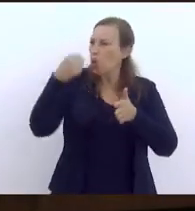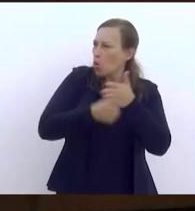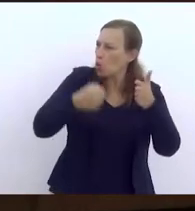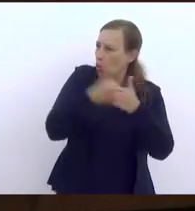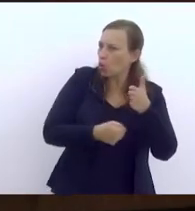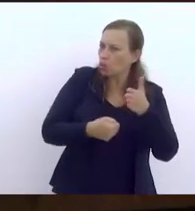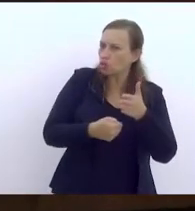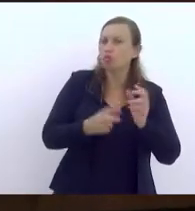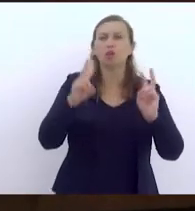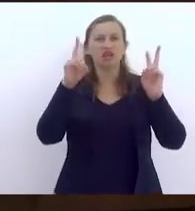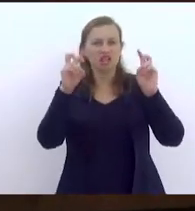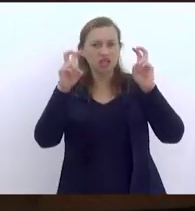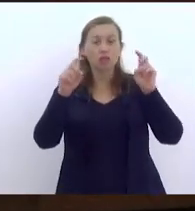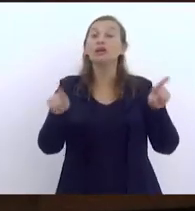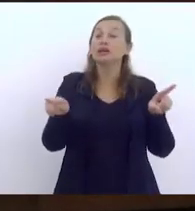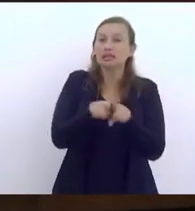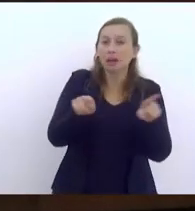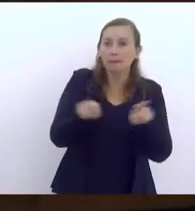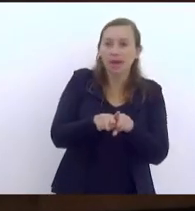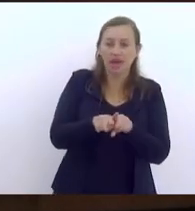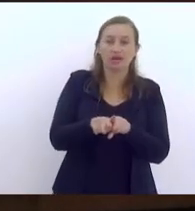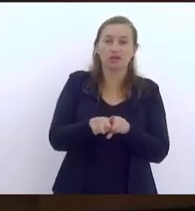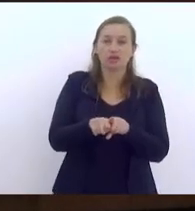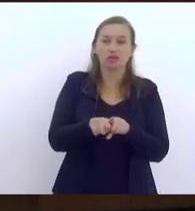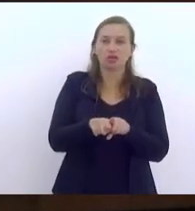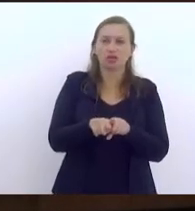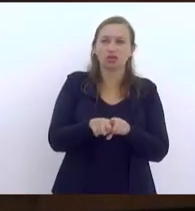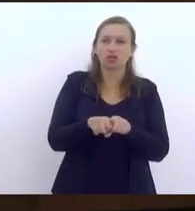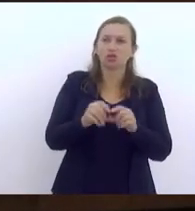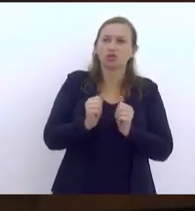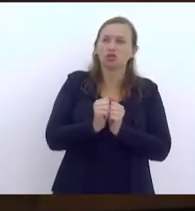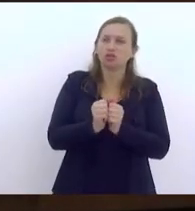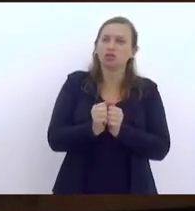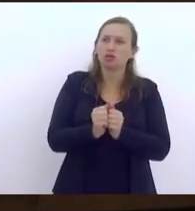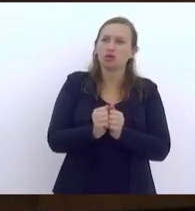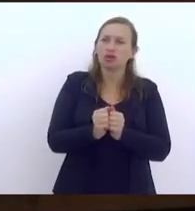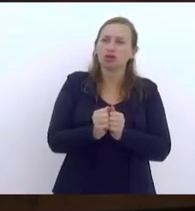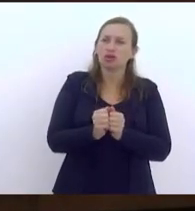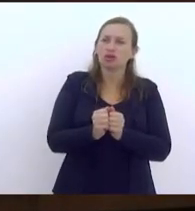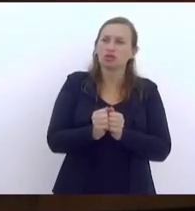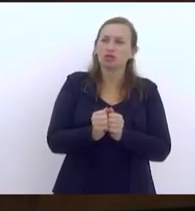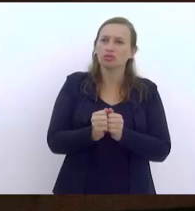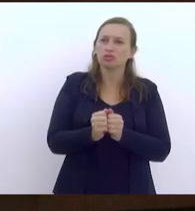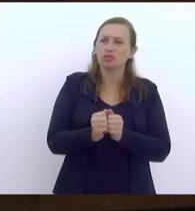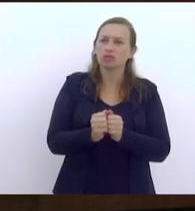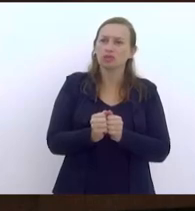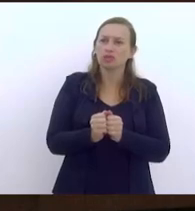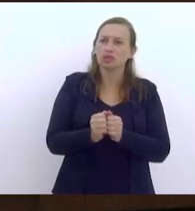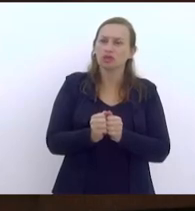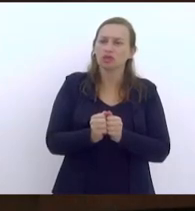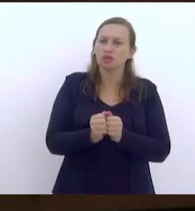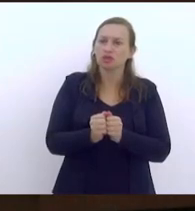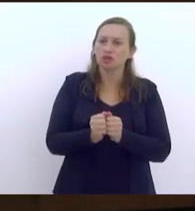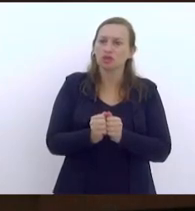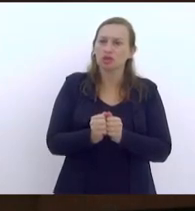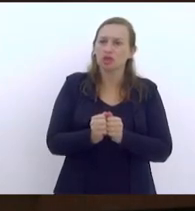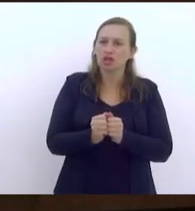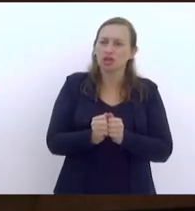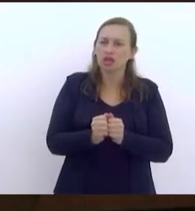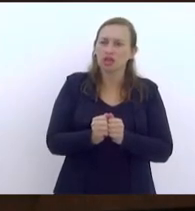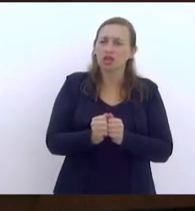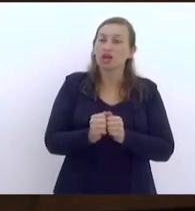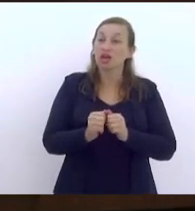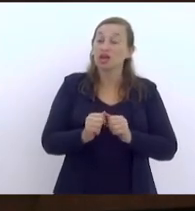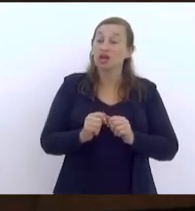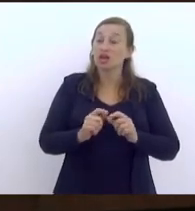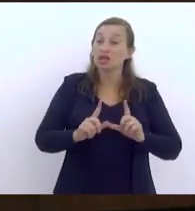esta causa, que sejam também estes que vão fazer com que esta conduta ou estas condutas que estão